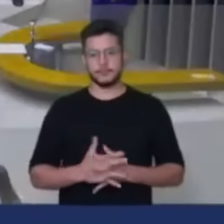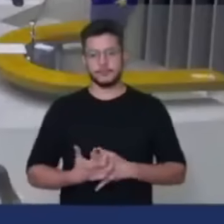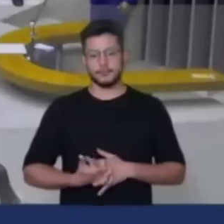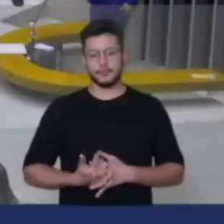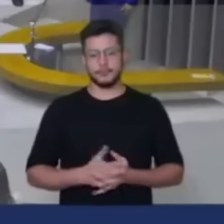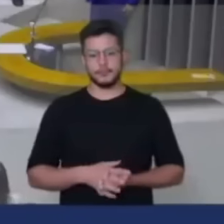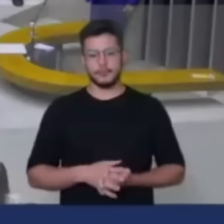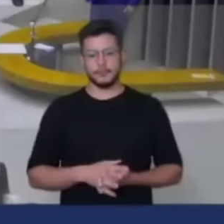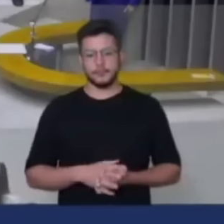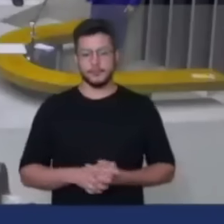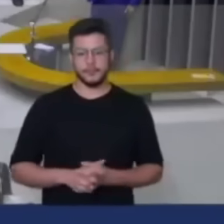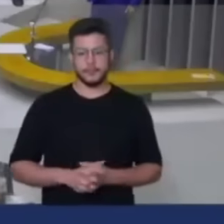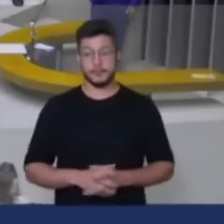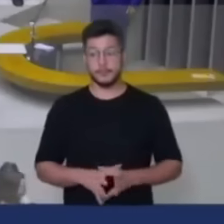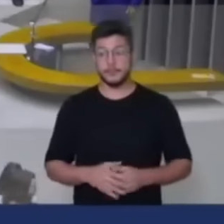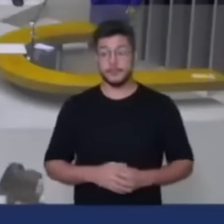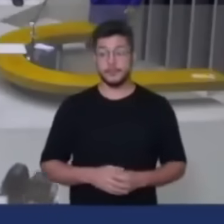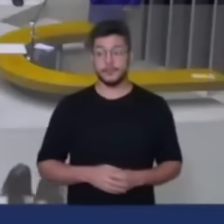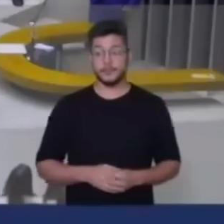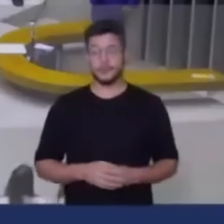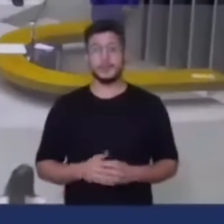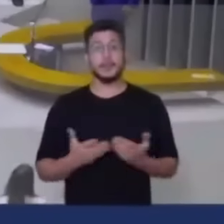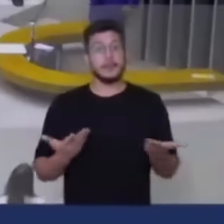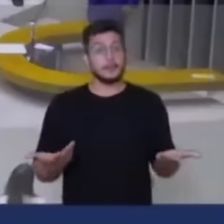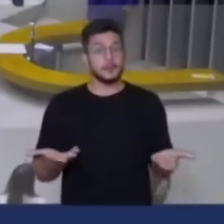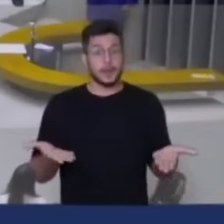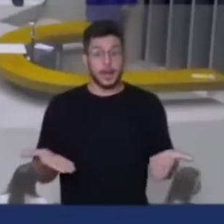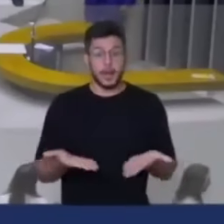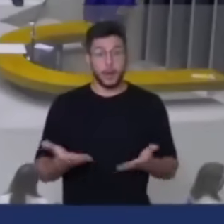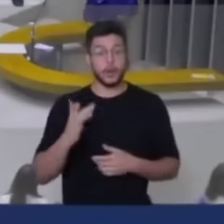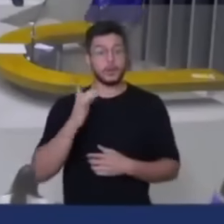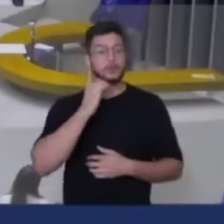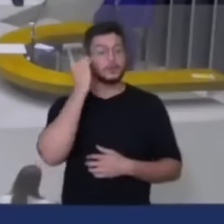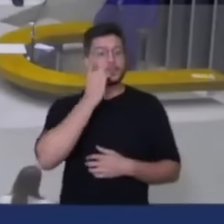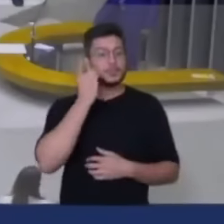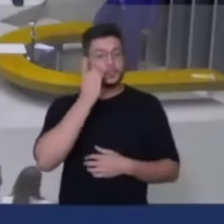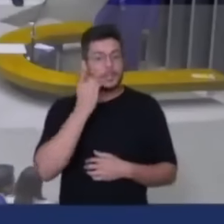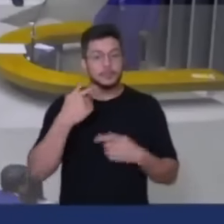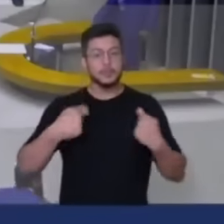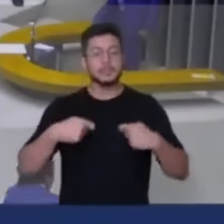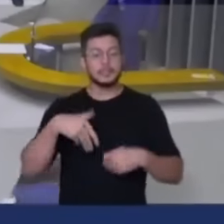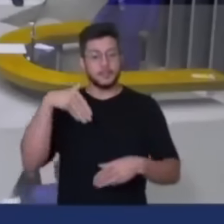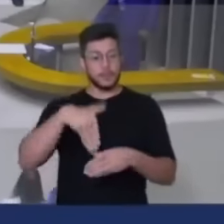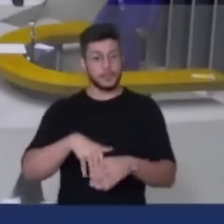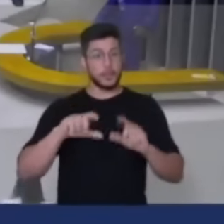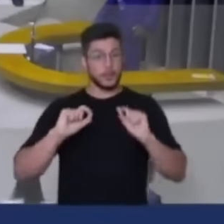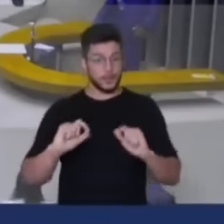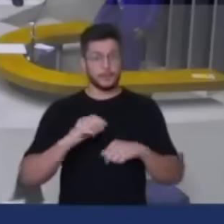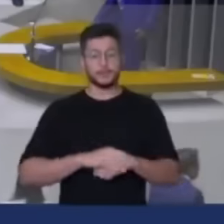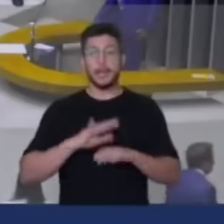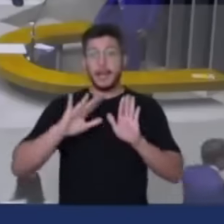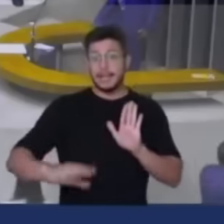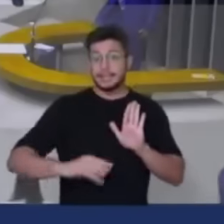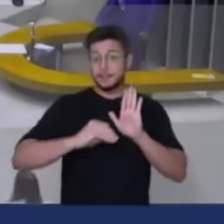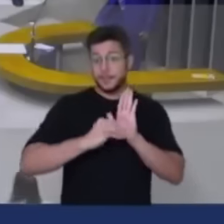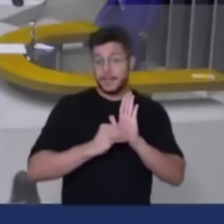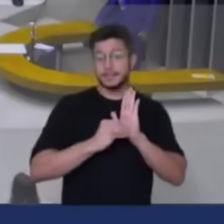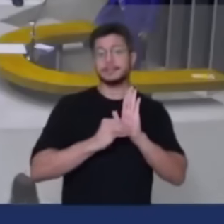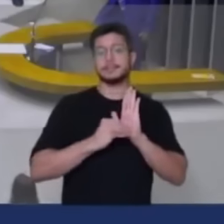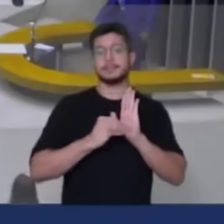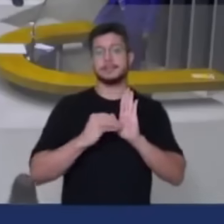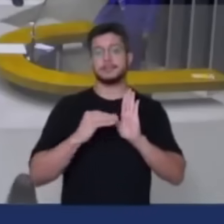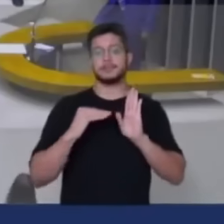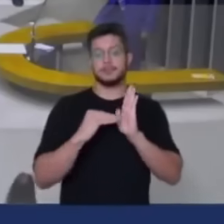Então, o que os deputados vão votar agora são aquelas emendas do Senado que o relator rejeitou. Ele estava dizendo por que ele rejeitou essas emendas e